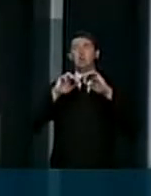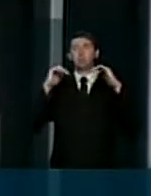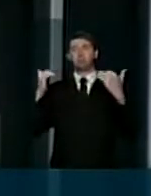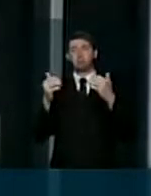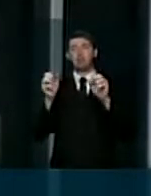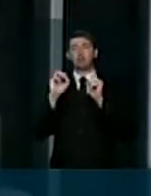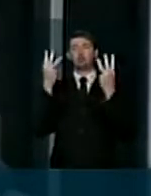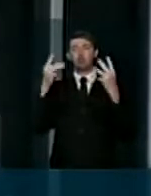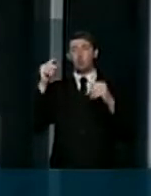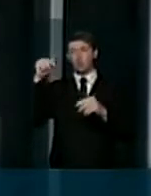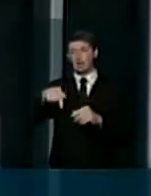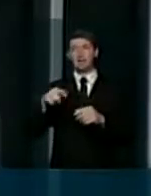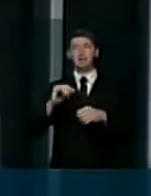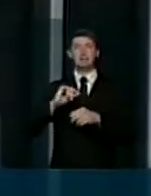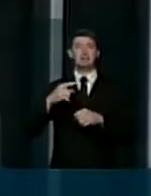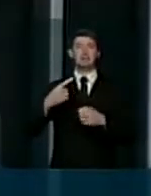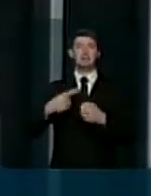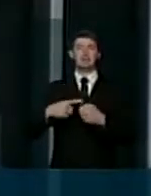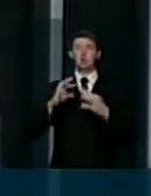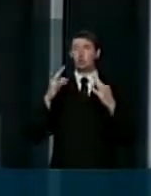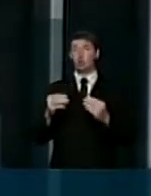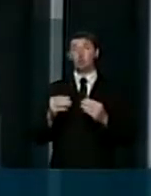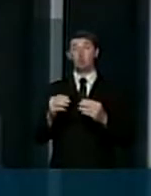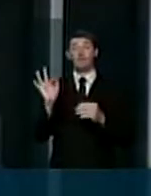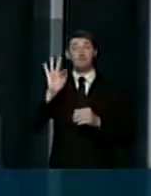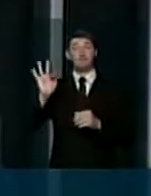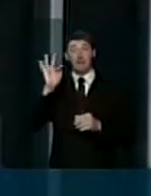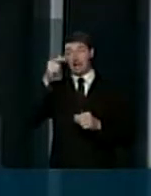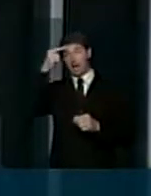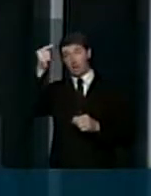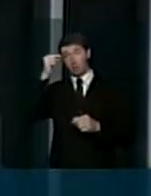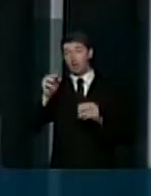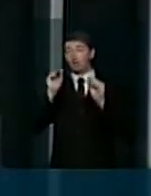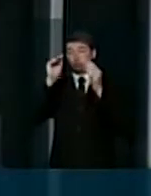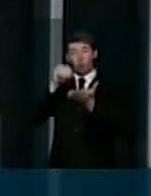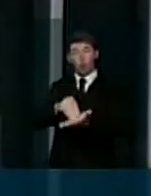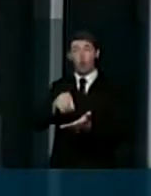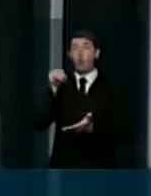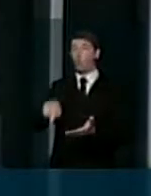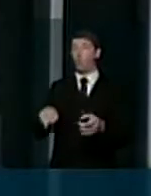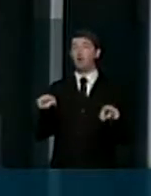cidade. Levamos o ensino superior à nossa querida Rio Negrinho.